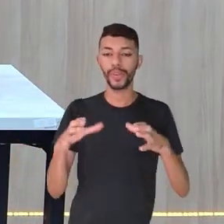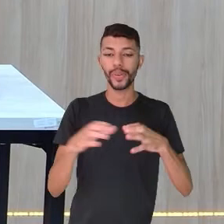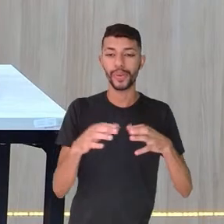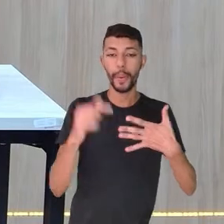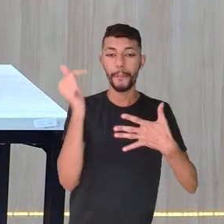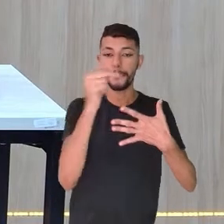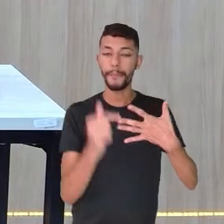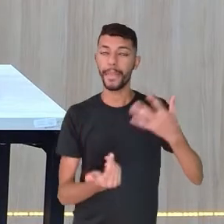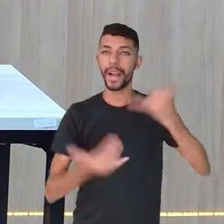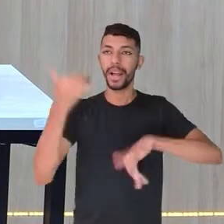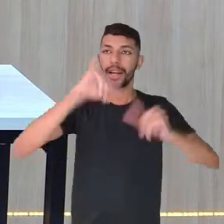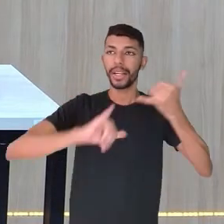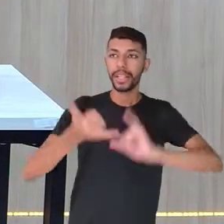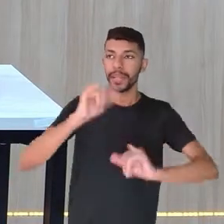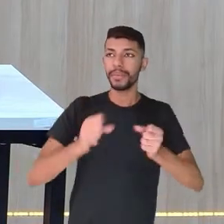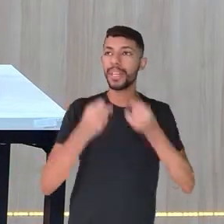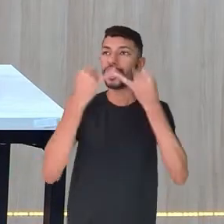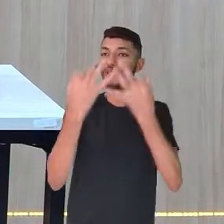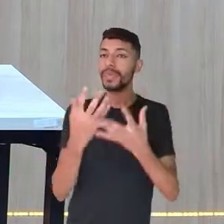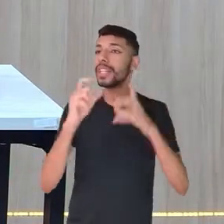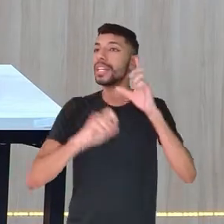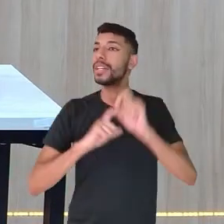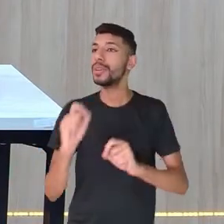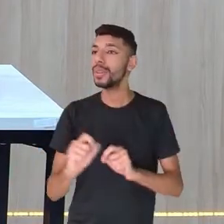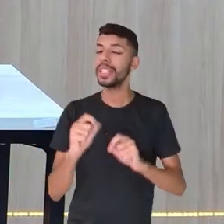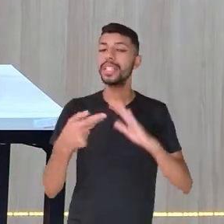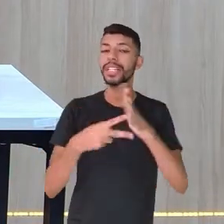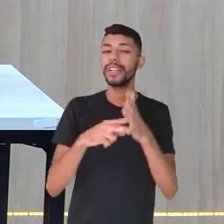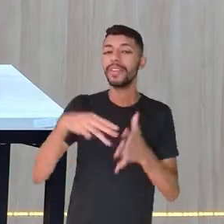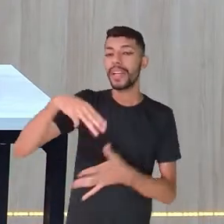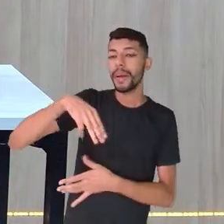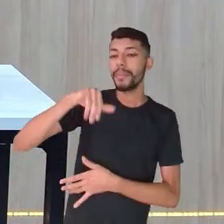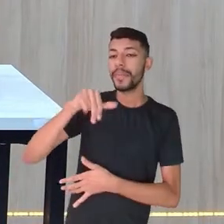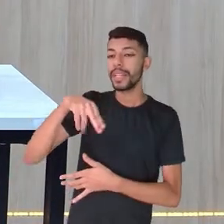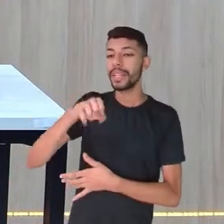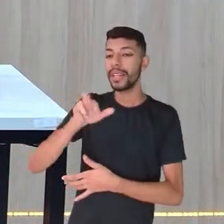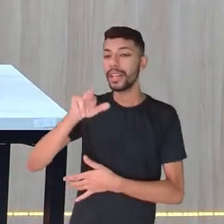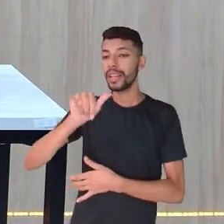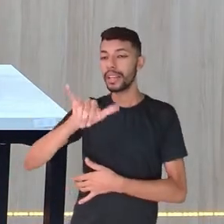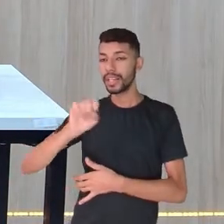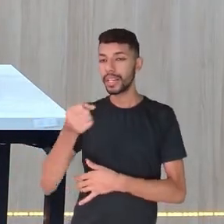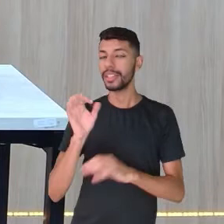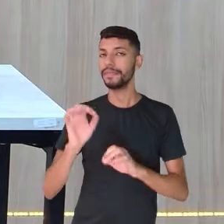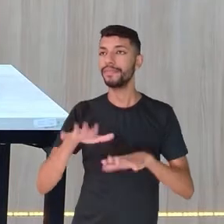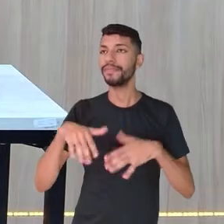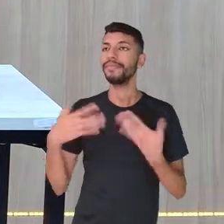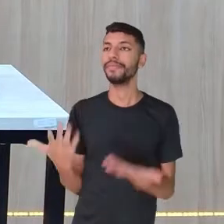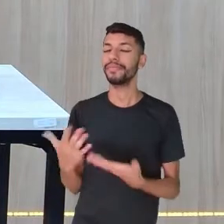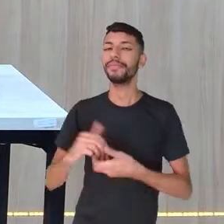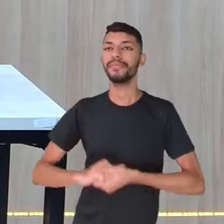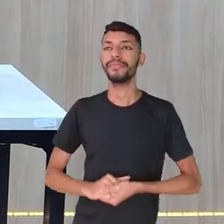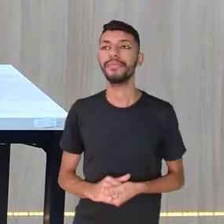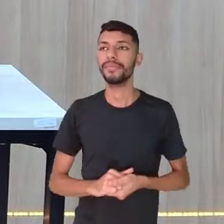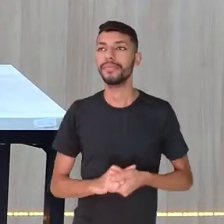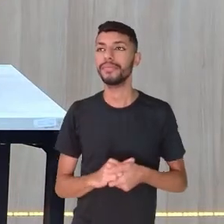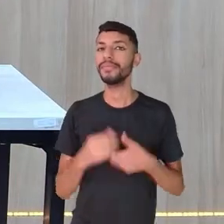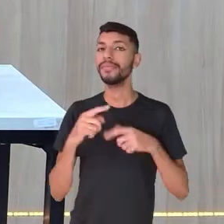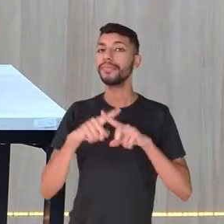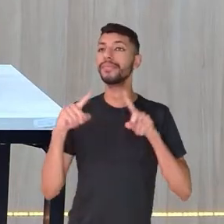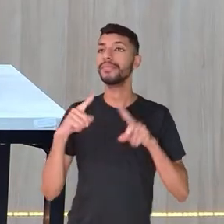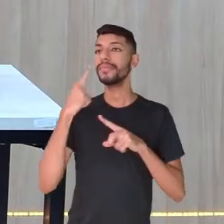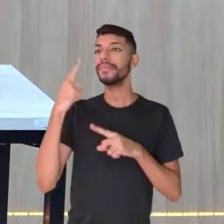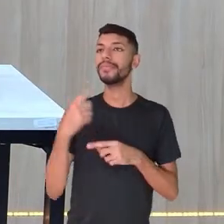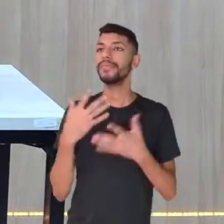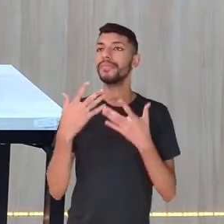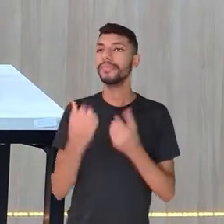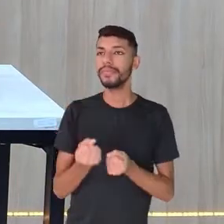elementos químicos dizendo para a gente o que são minerais. Essa questão aí dos minerais. Mas vamos